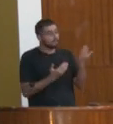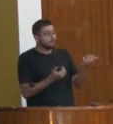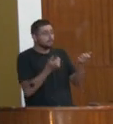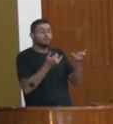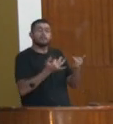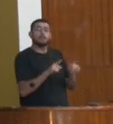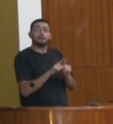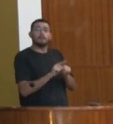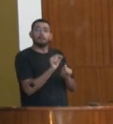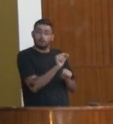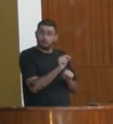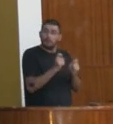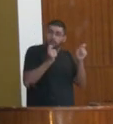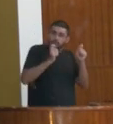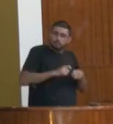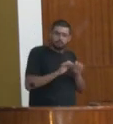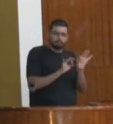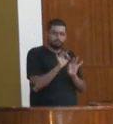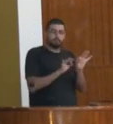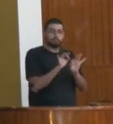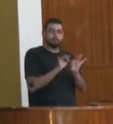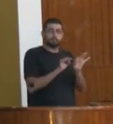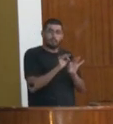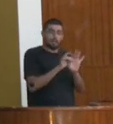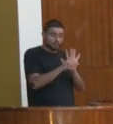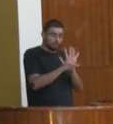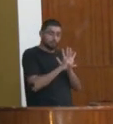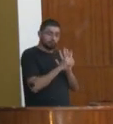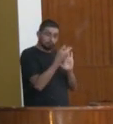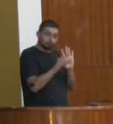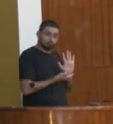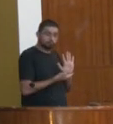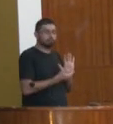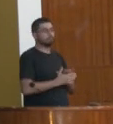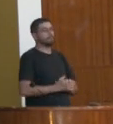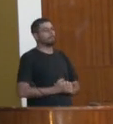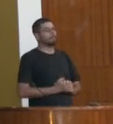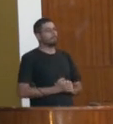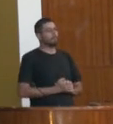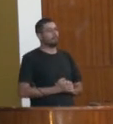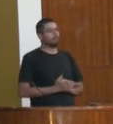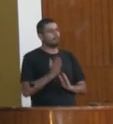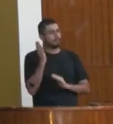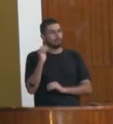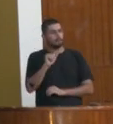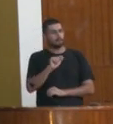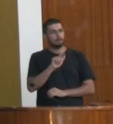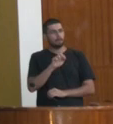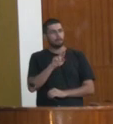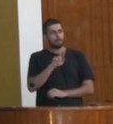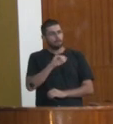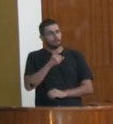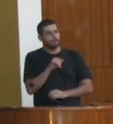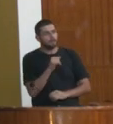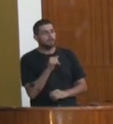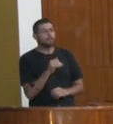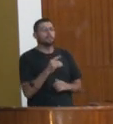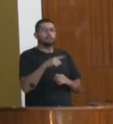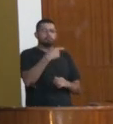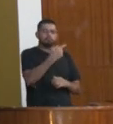no nosso projeto, né? Projeto de lei que nós já colocamos na Alerj lá, que está sendo, que em pouco vai